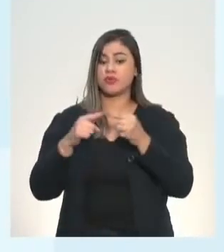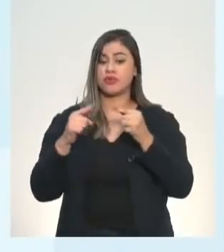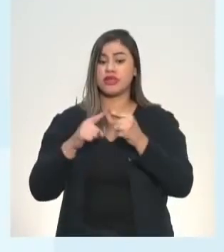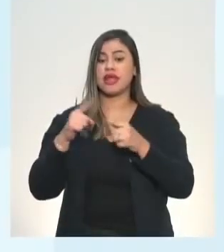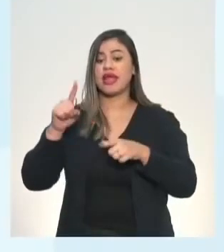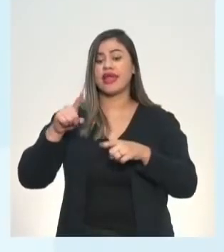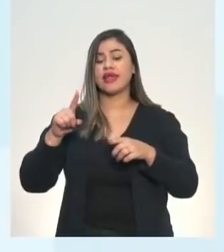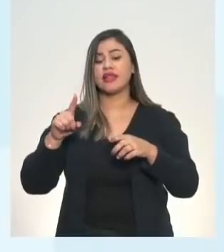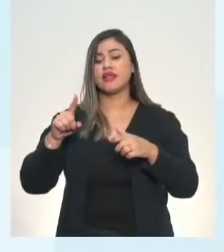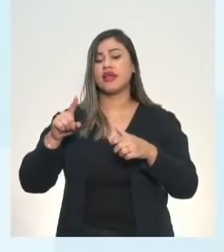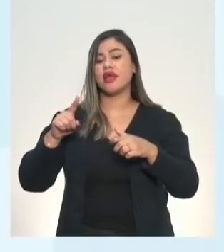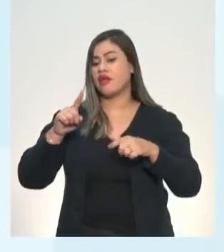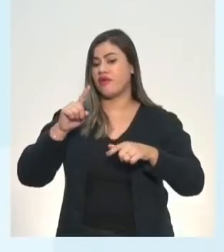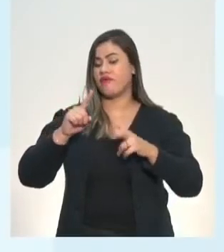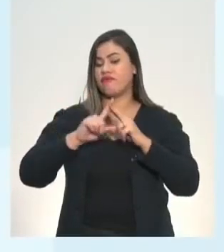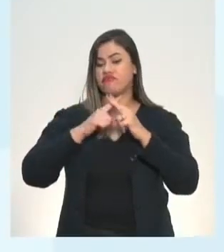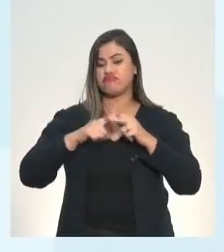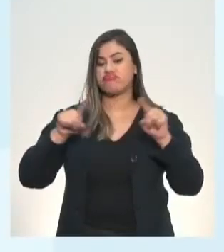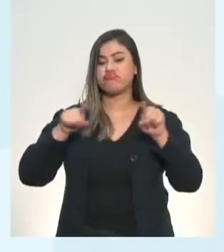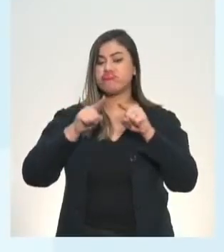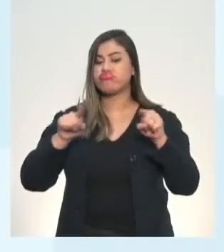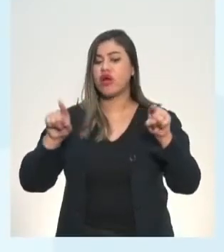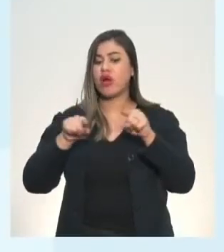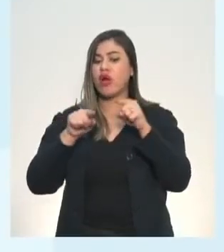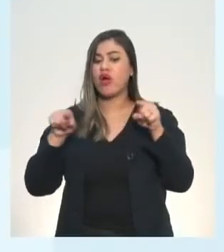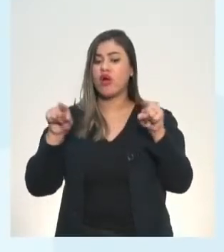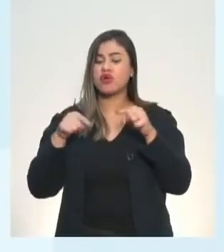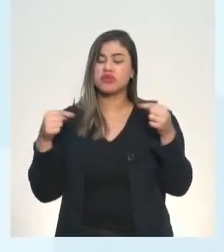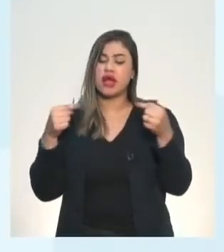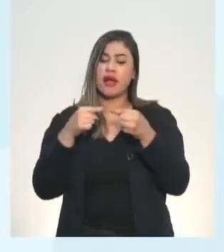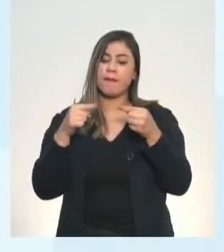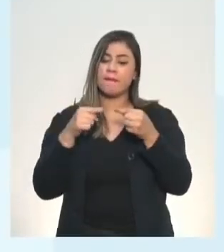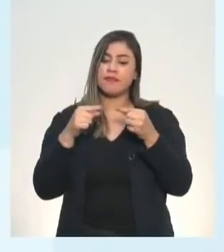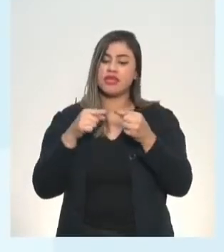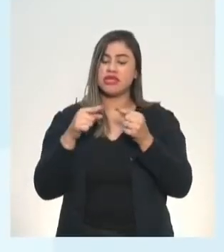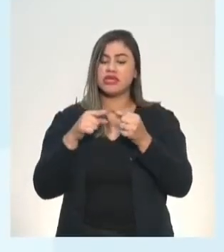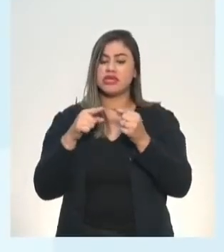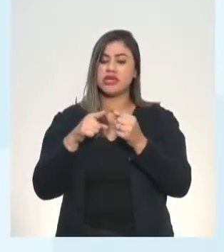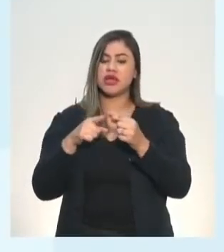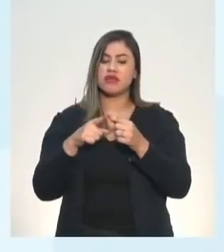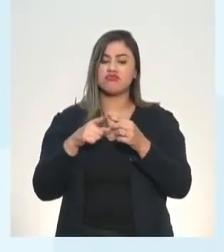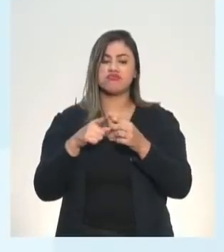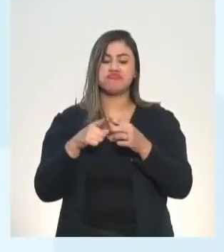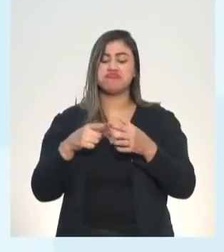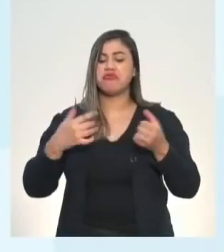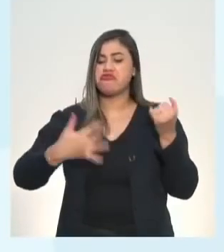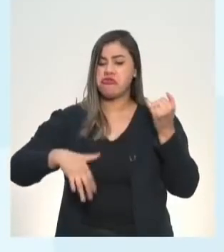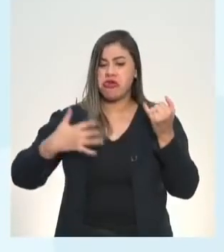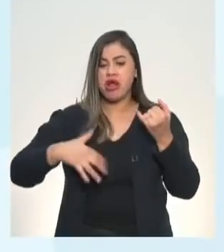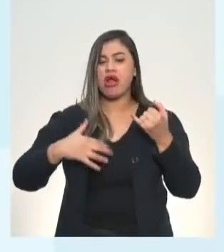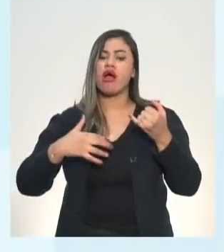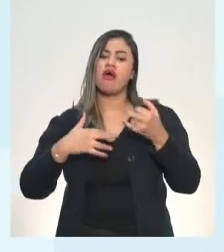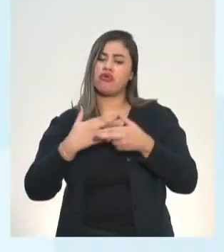tocava. Então, você veja que play é tocar, pode ser jogar, mas nessa frase, nesse contexto aí, o play,